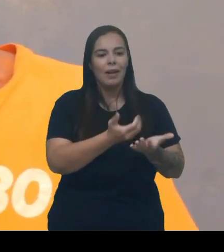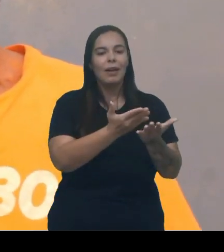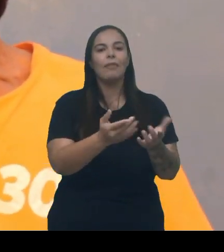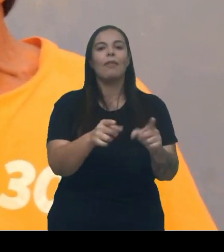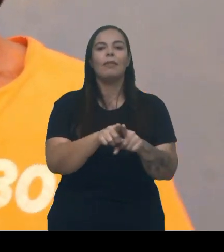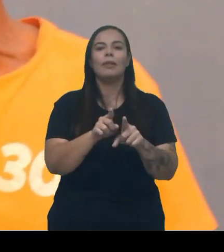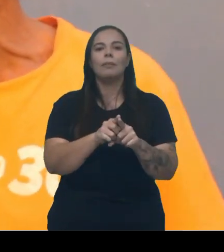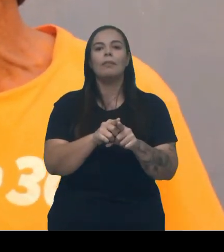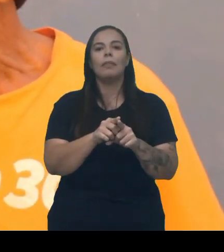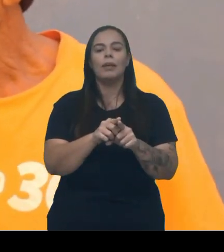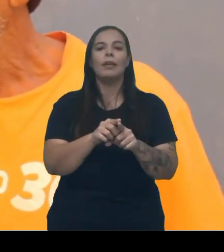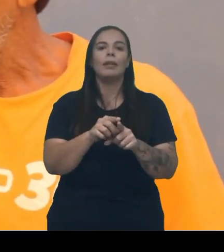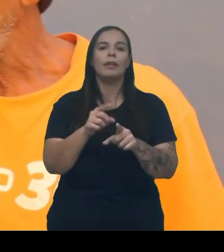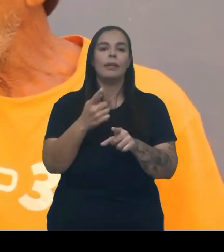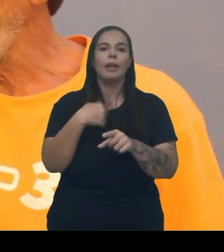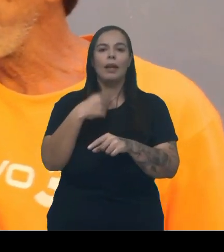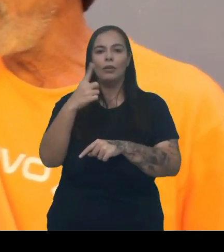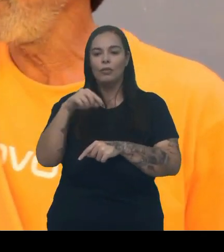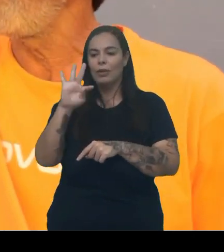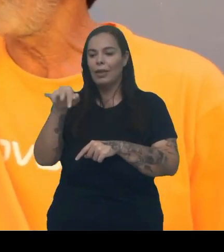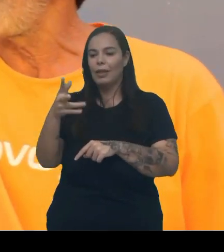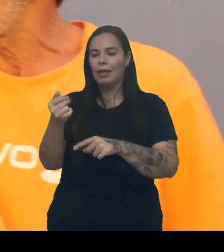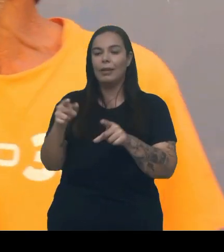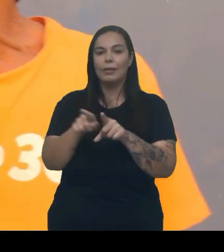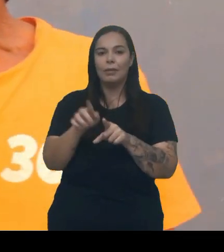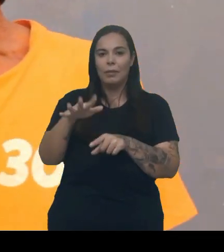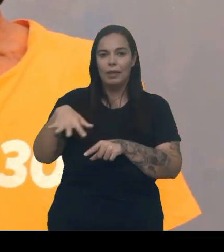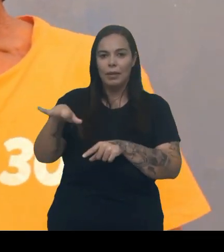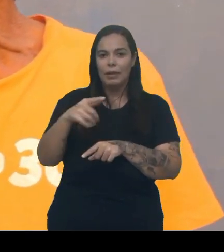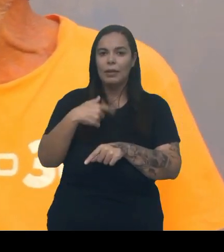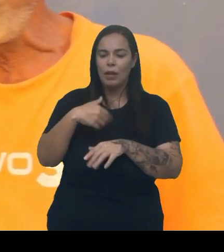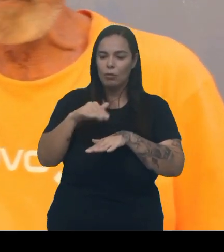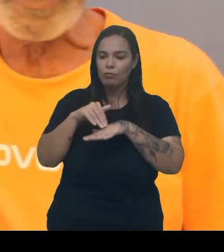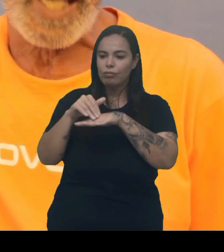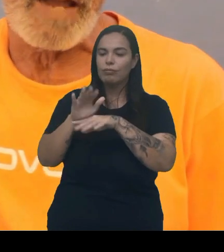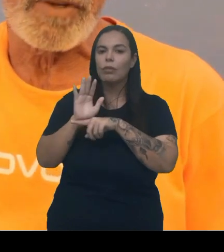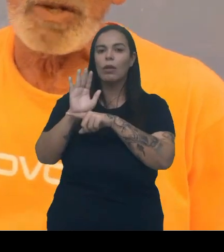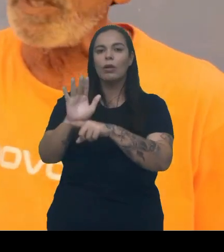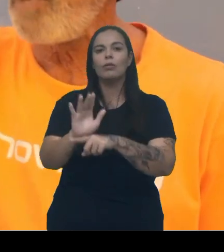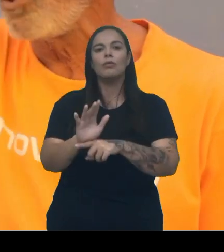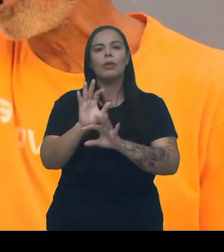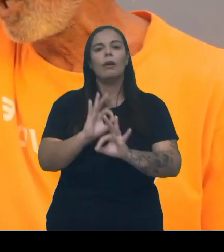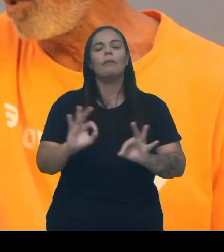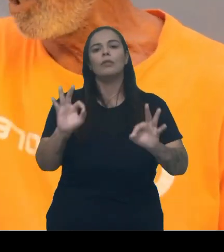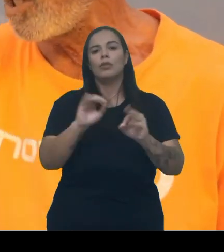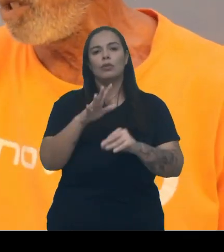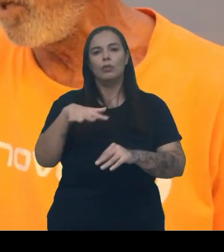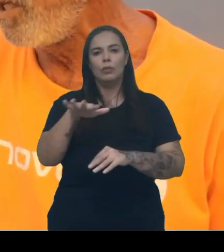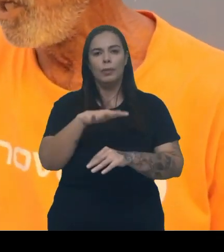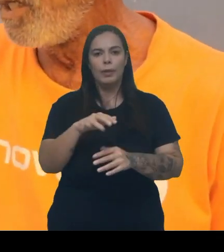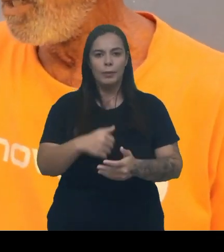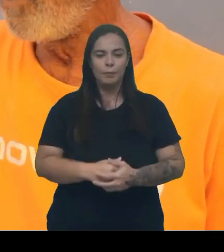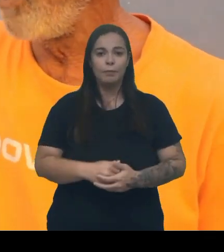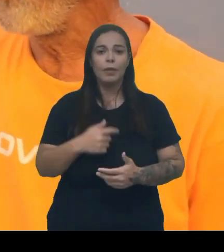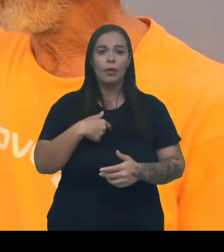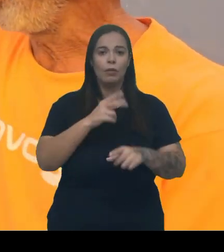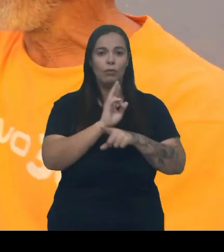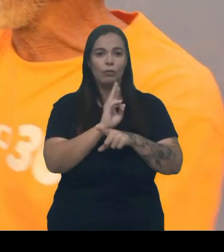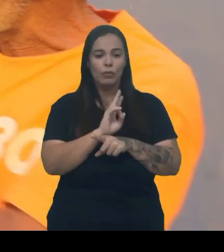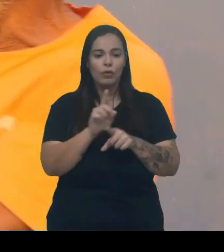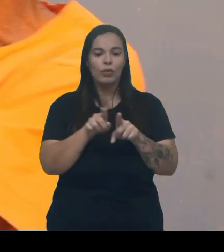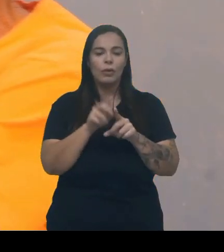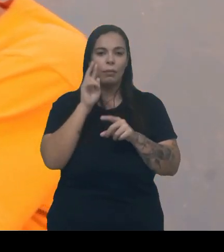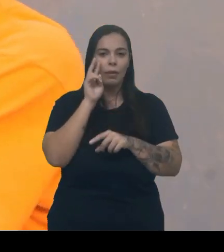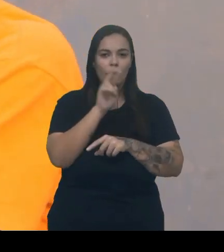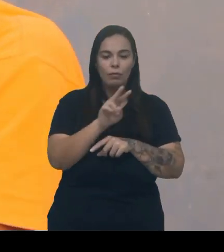cima dessa pedra ali. Então, quando a tainha vinha para lá, daquele sul ali, ele apitava. Eu matei muito cerco de cima. Fui vigia